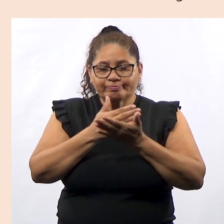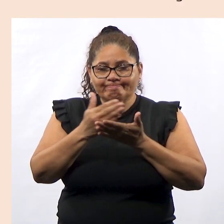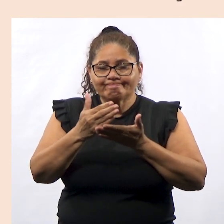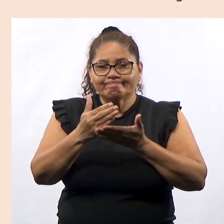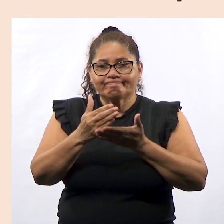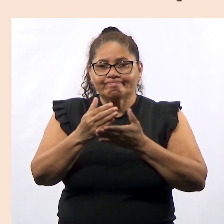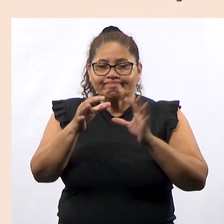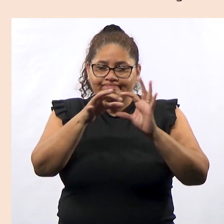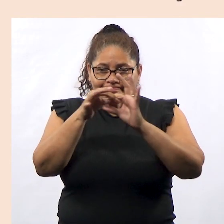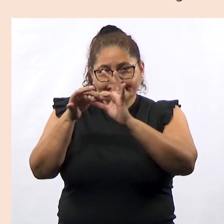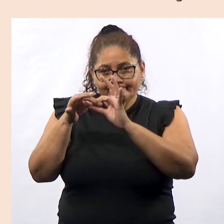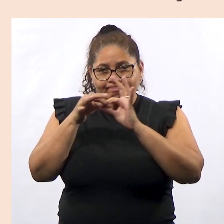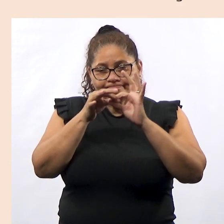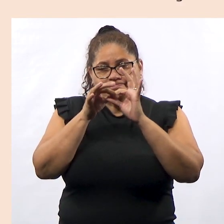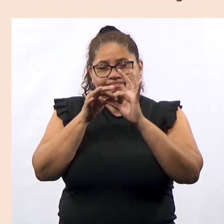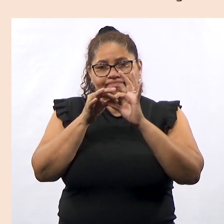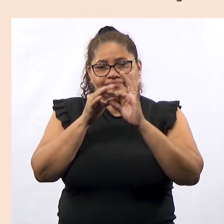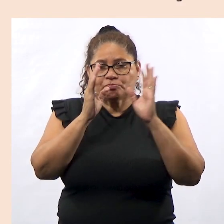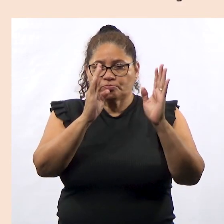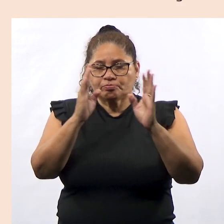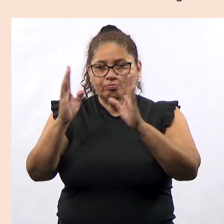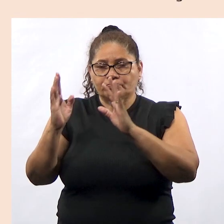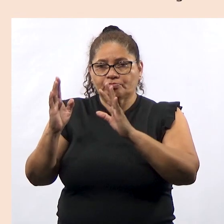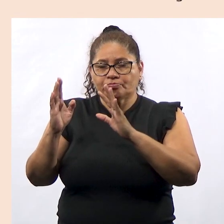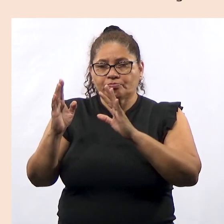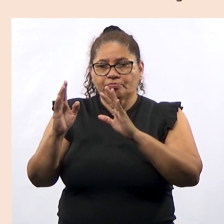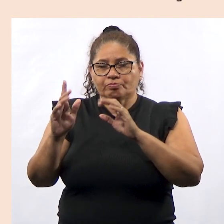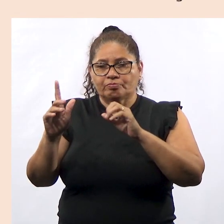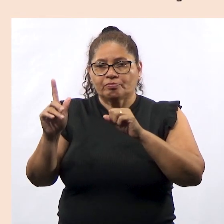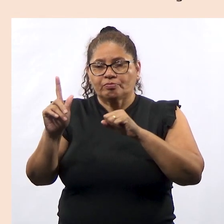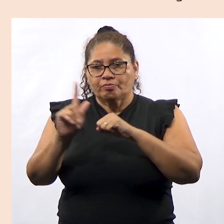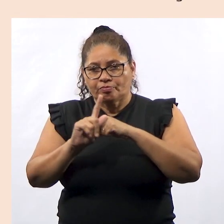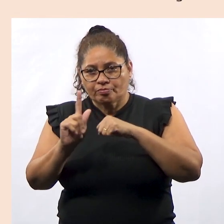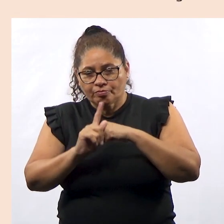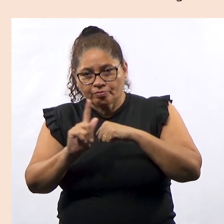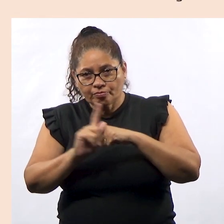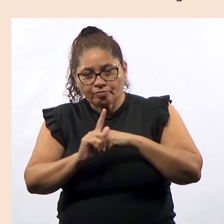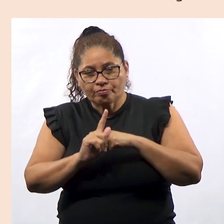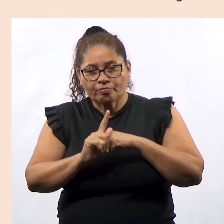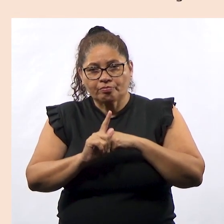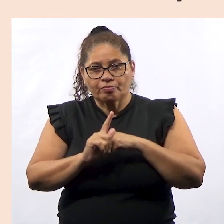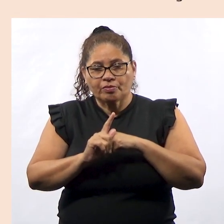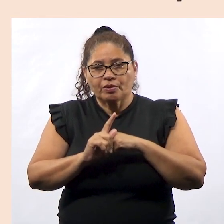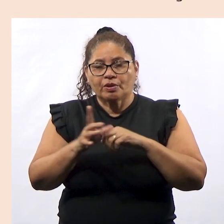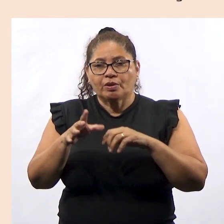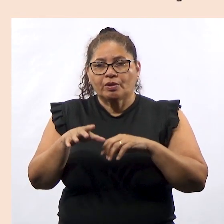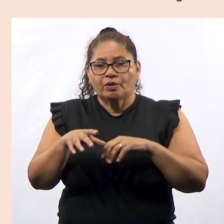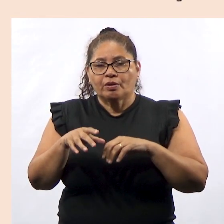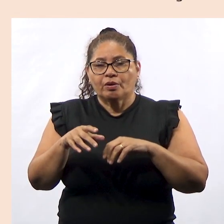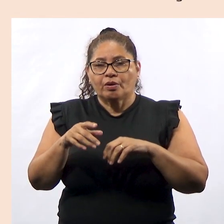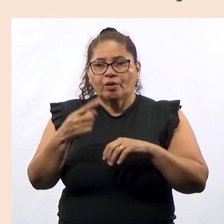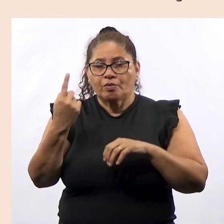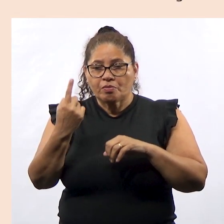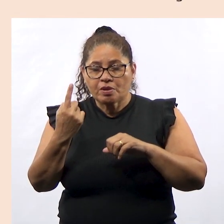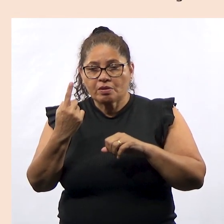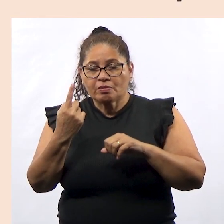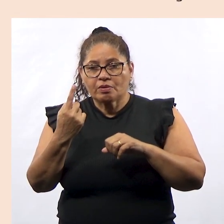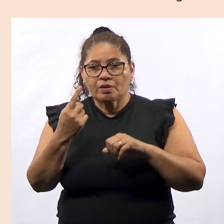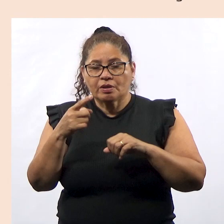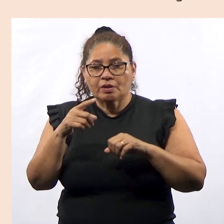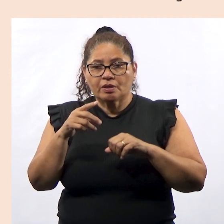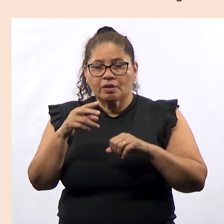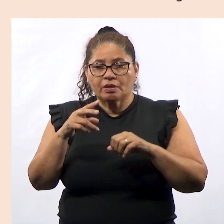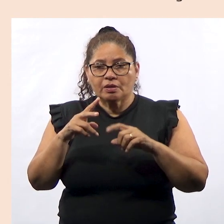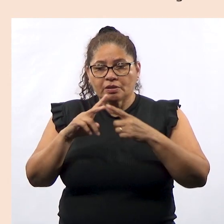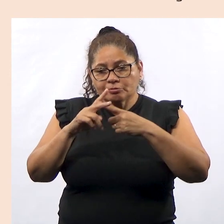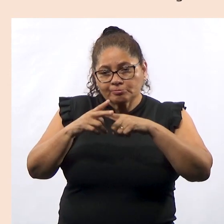contexto. E aí começam as partes das graduações. O ano ou grau é o que regula aquilo que o